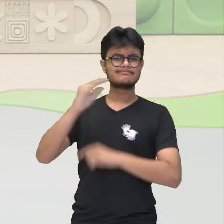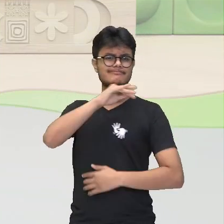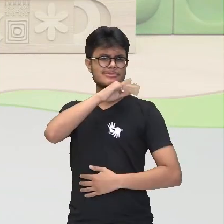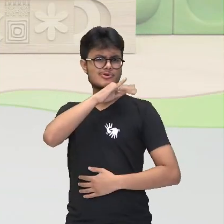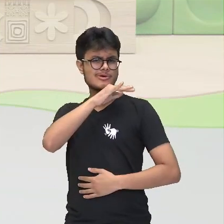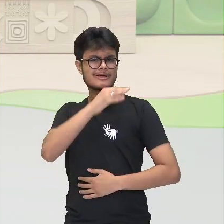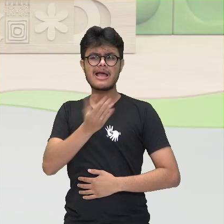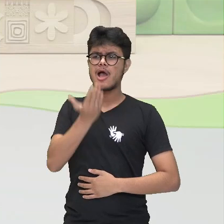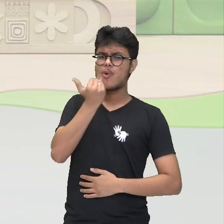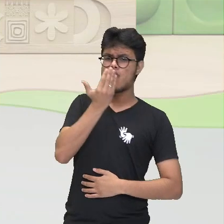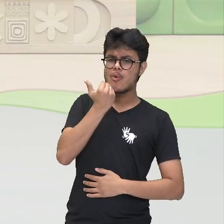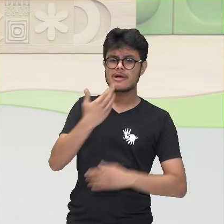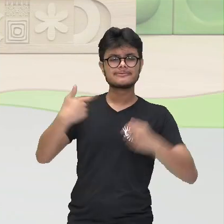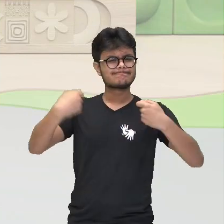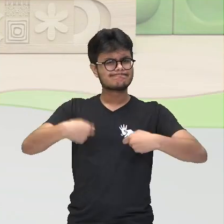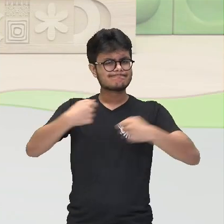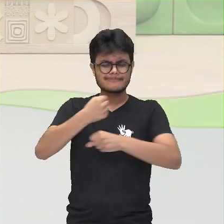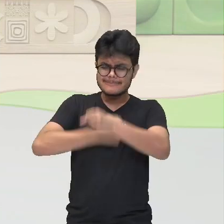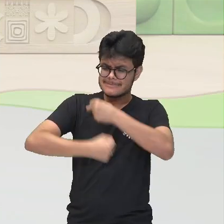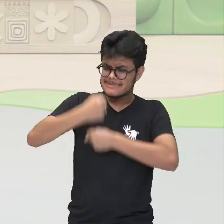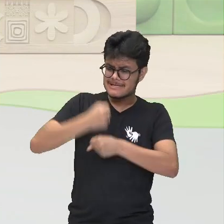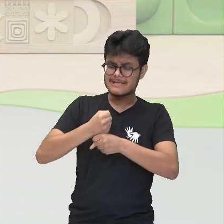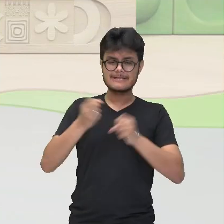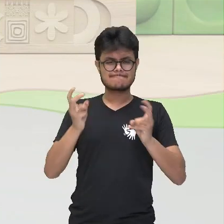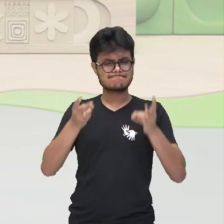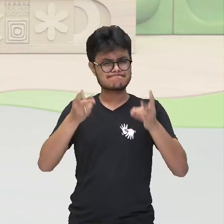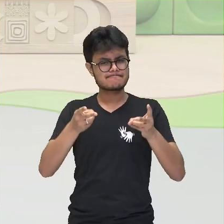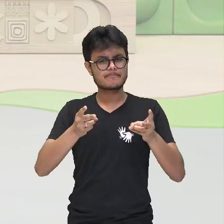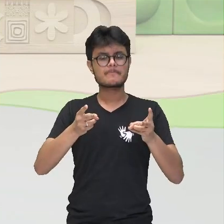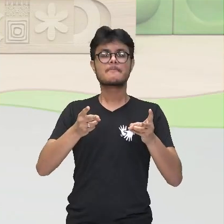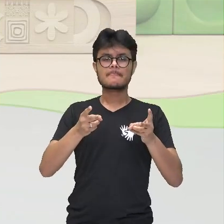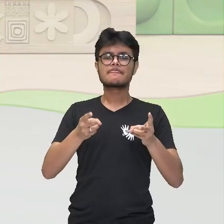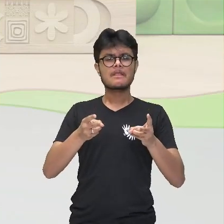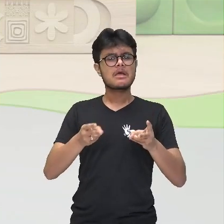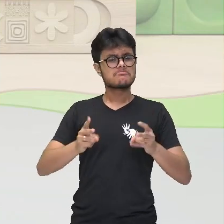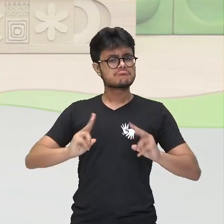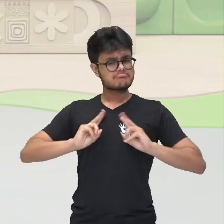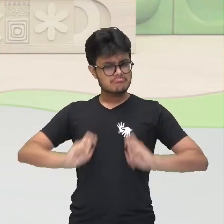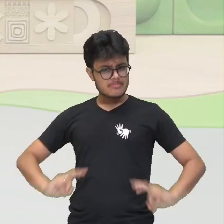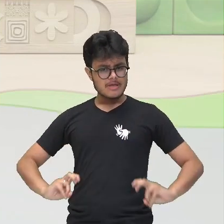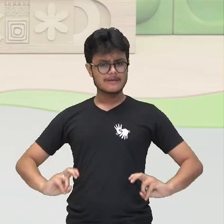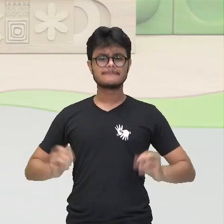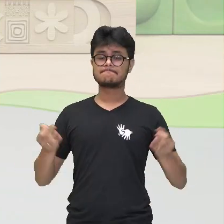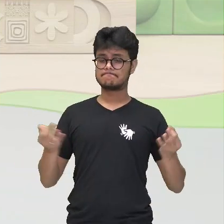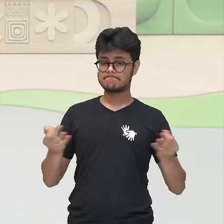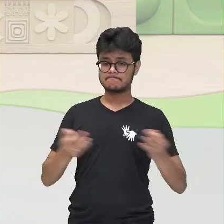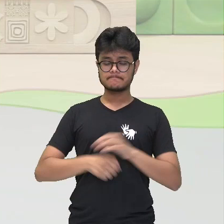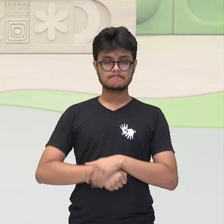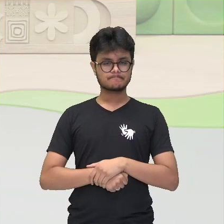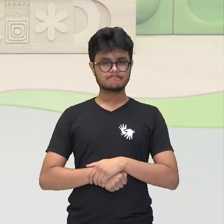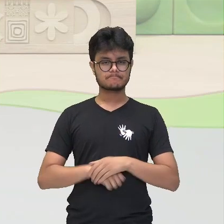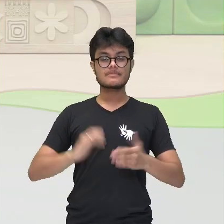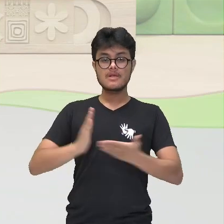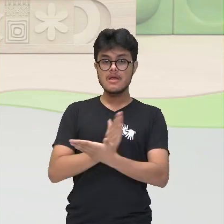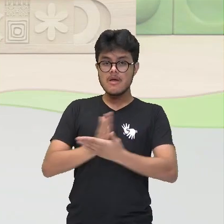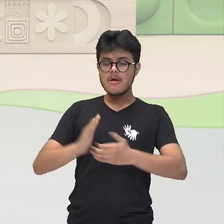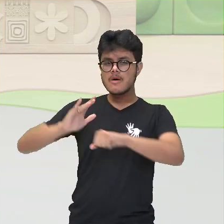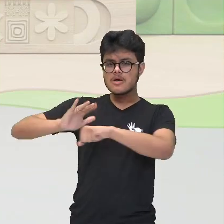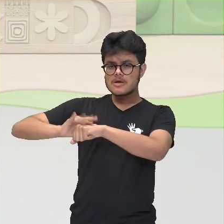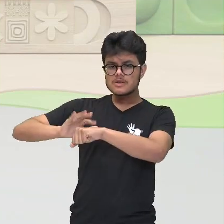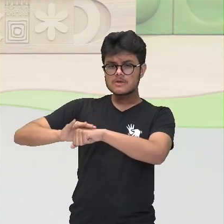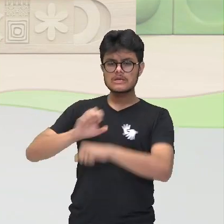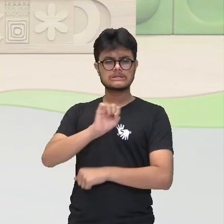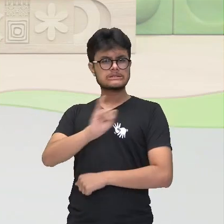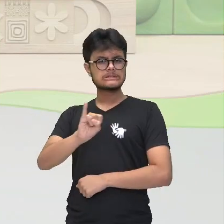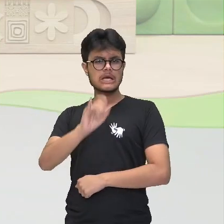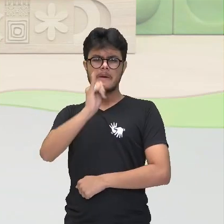os anos a gente buscar realizar exames para ver se está tudo certo. E também em casos de doenças, Quando a gente está ali sentindo